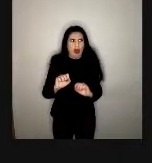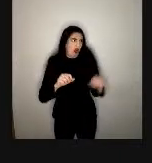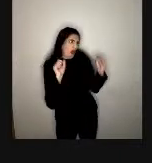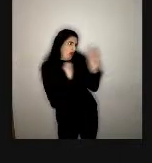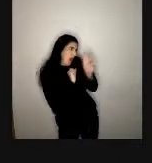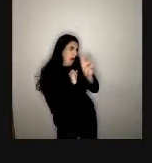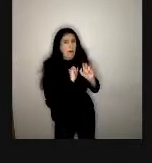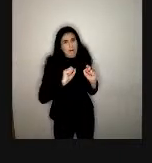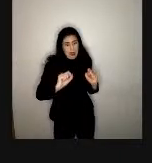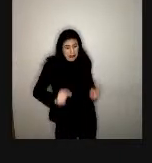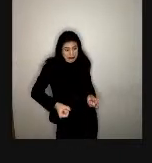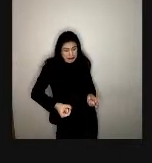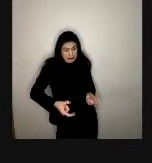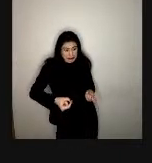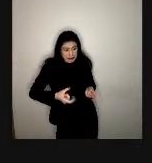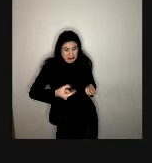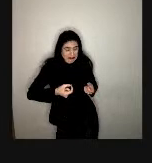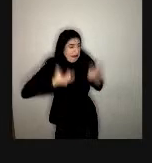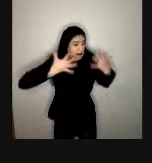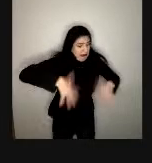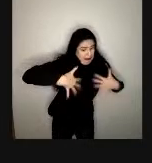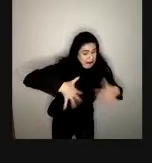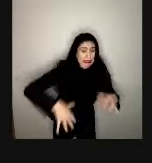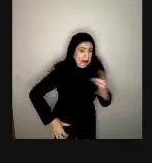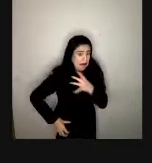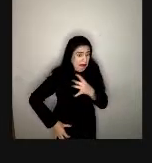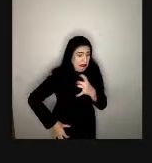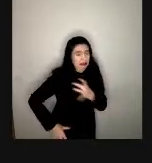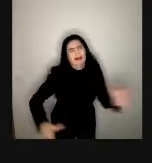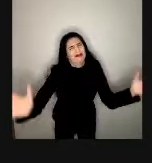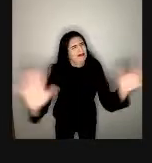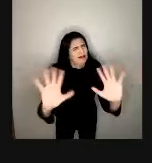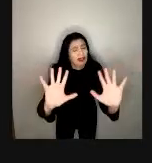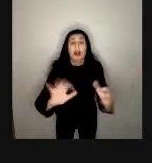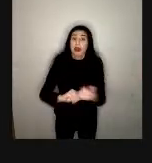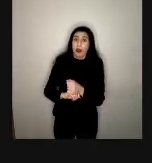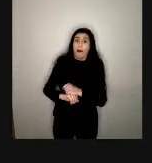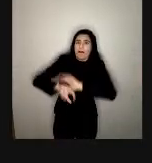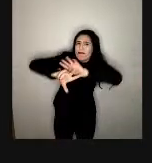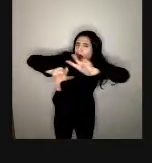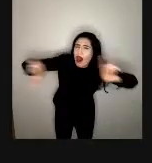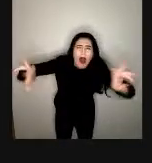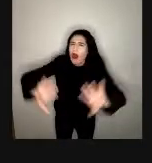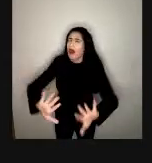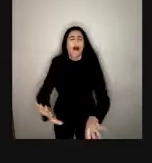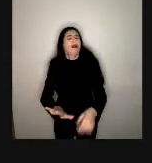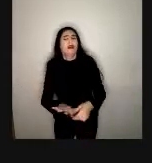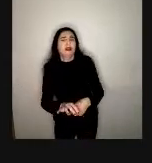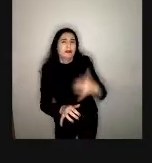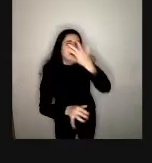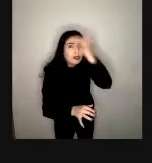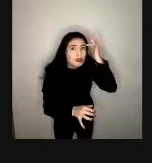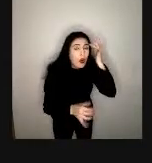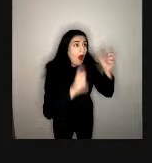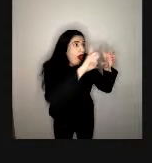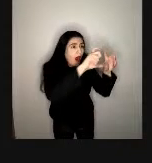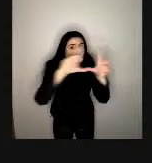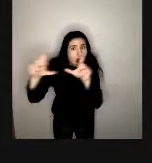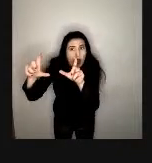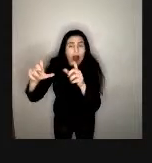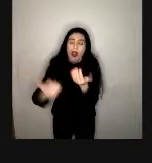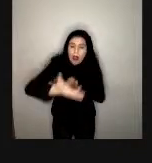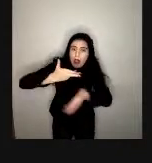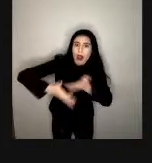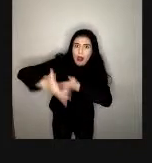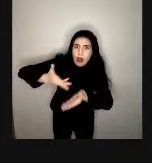porque dá azar. Ou fazer como diversas pacientes que nós entrevistamos e fotografamos, que mesmo já tendo um